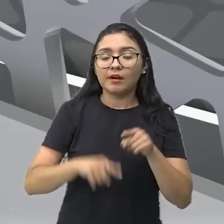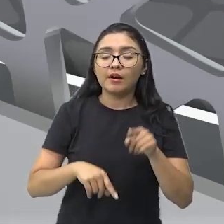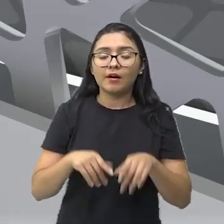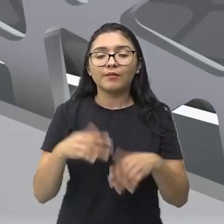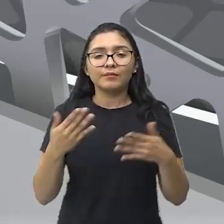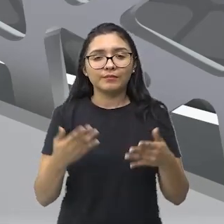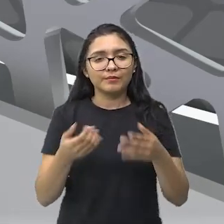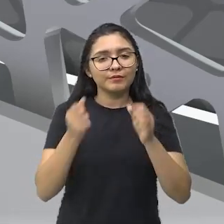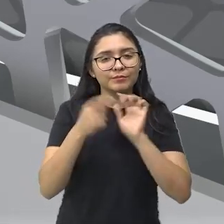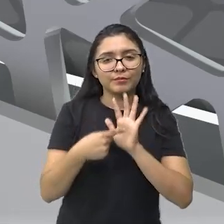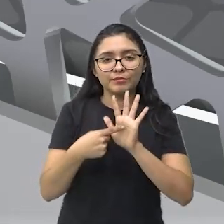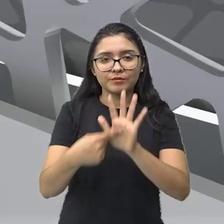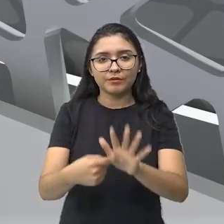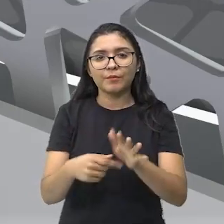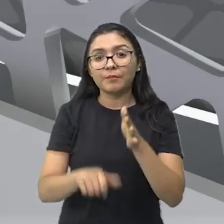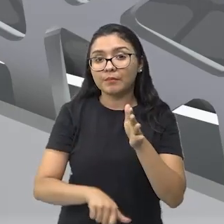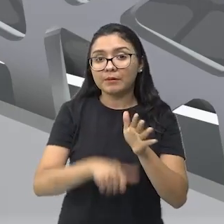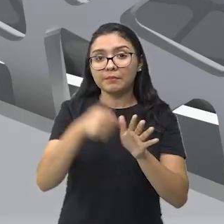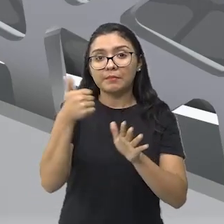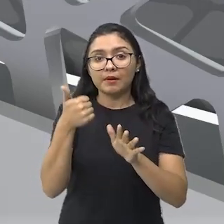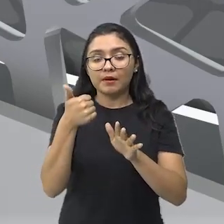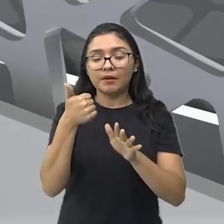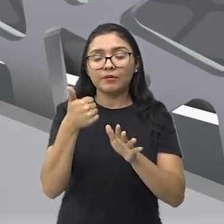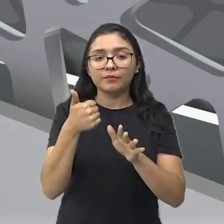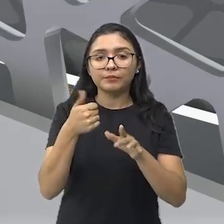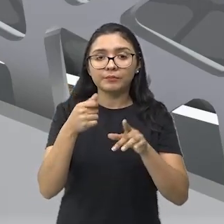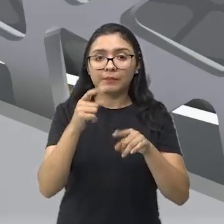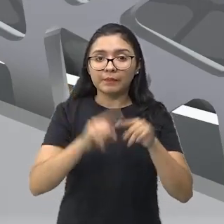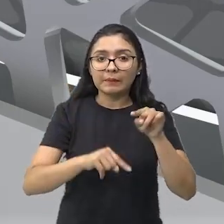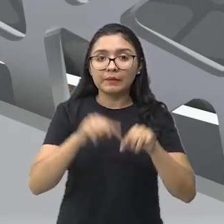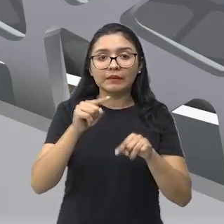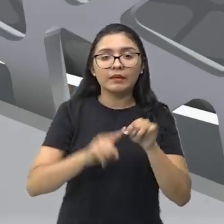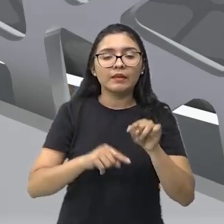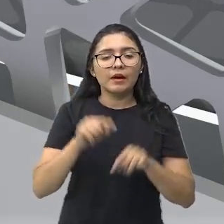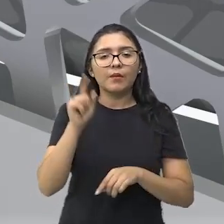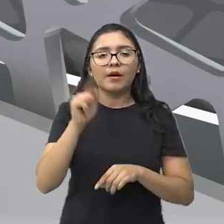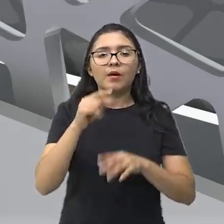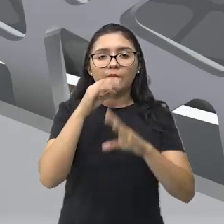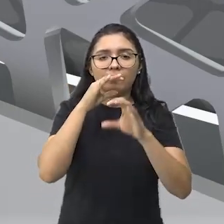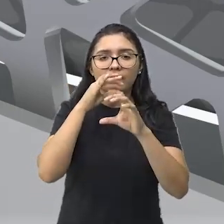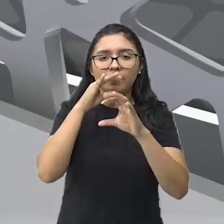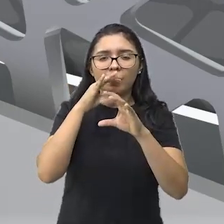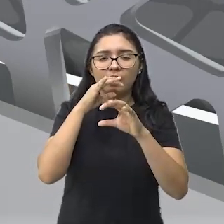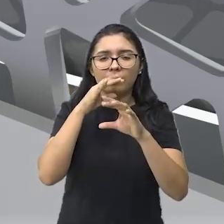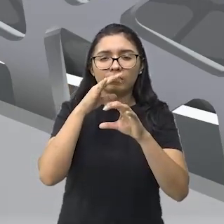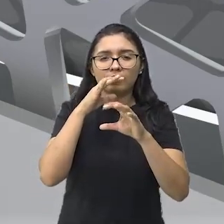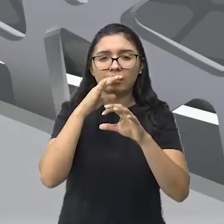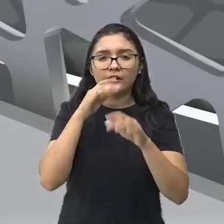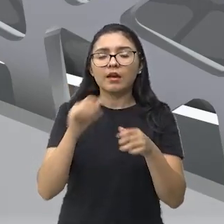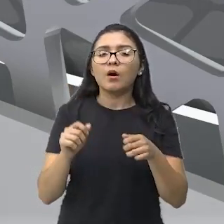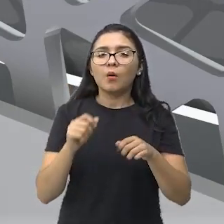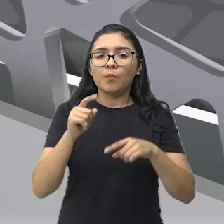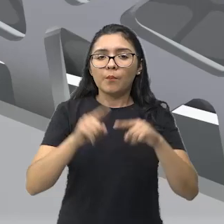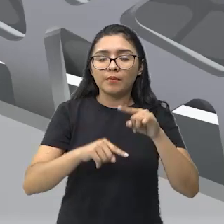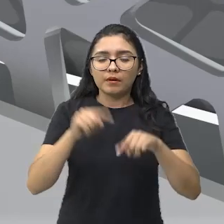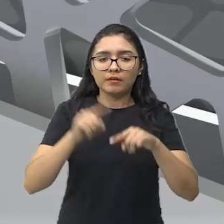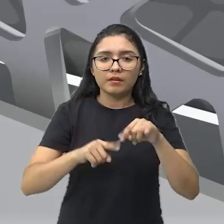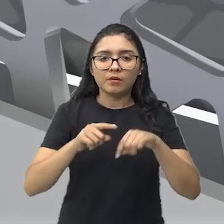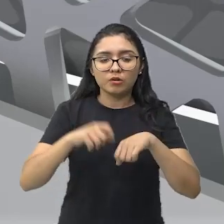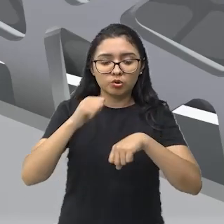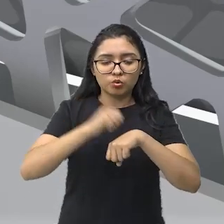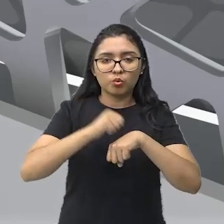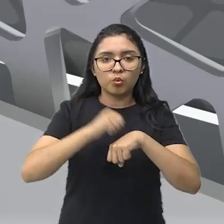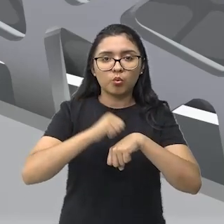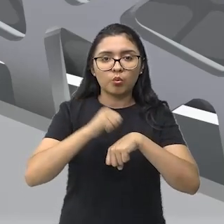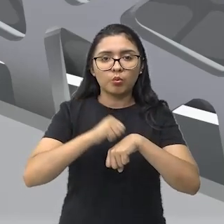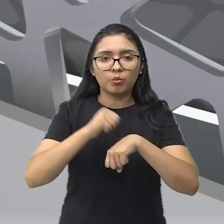instrumento musical que se tem notícia, foi de uma flauta feita de osso, lá da pré-história, e essa música, ela vai, eu